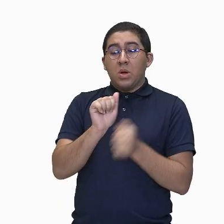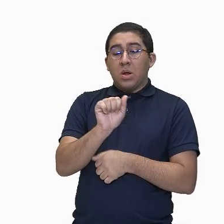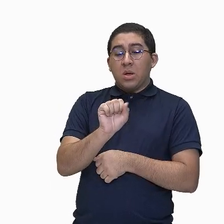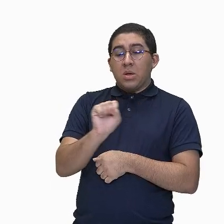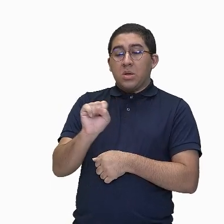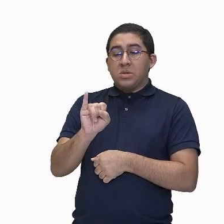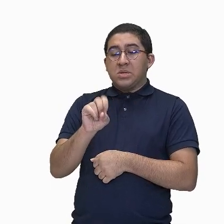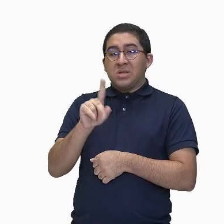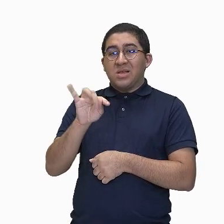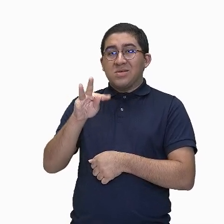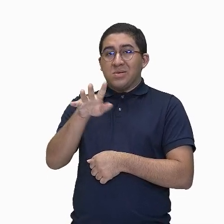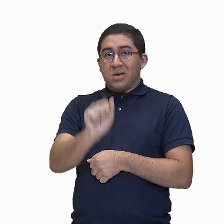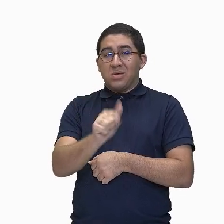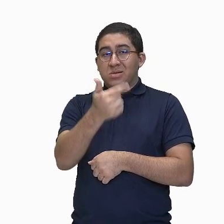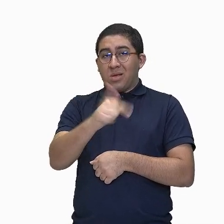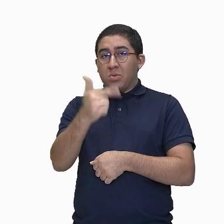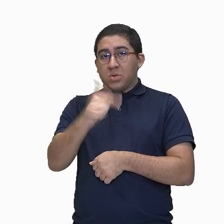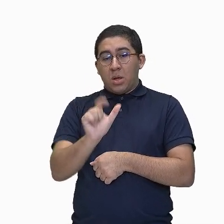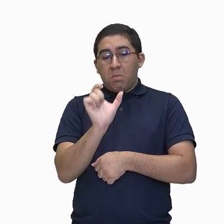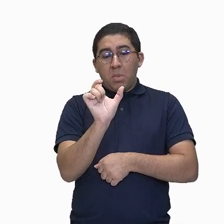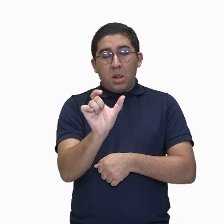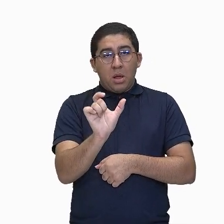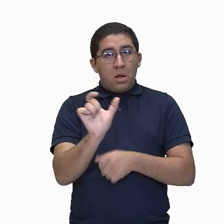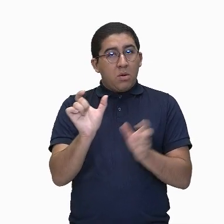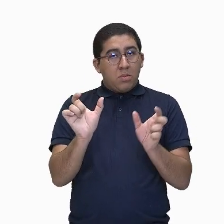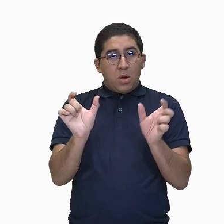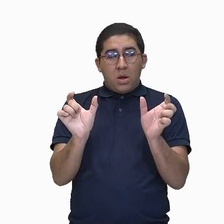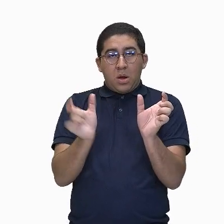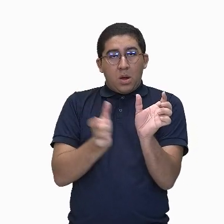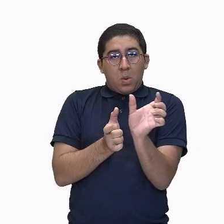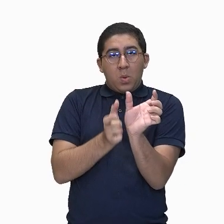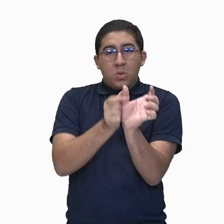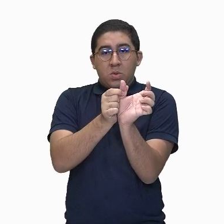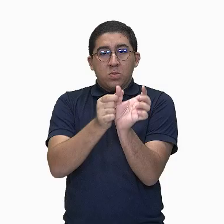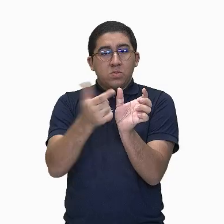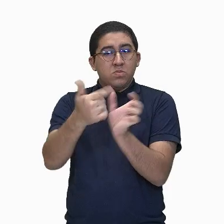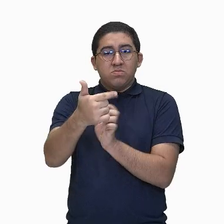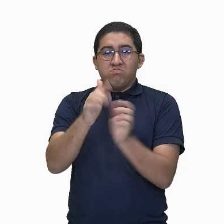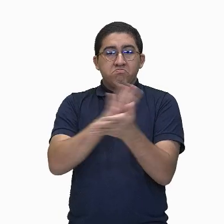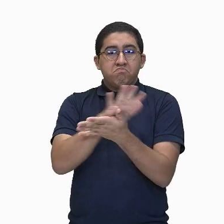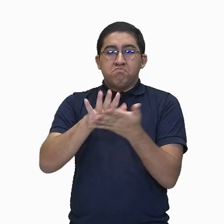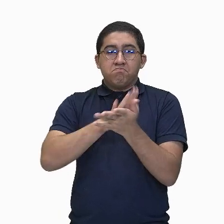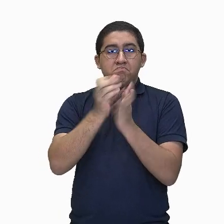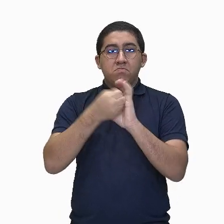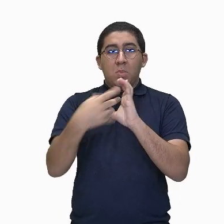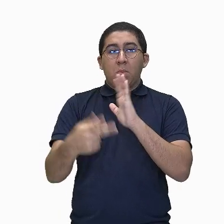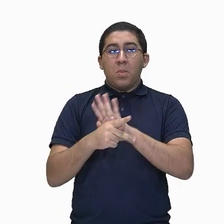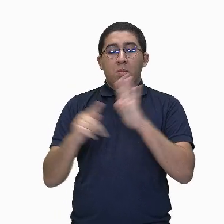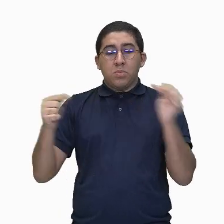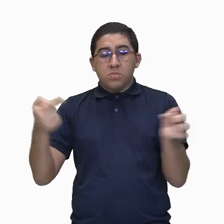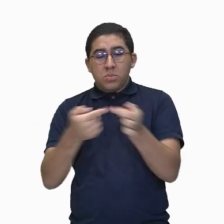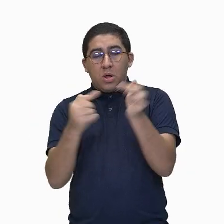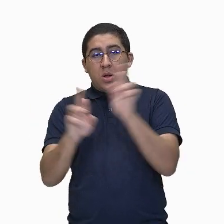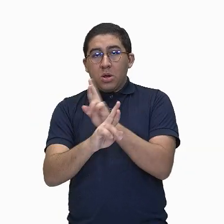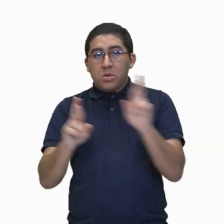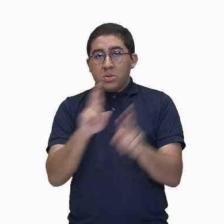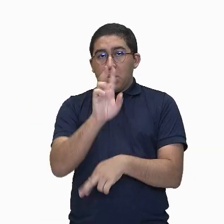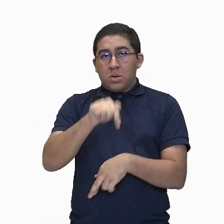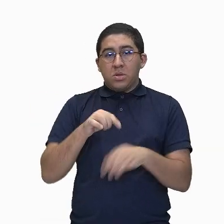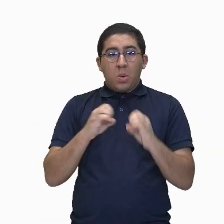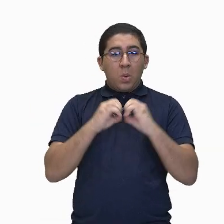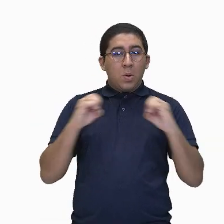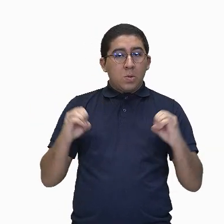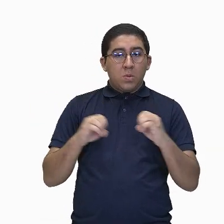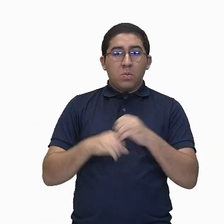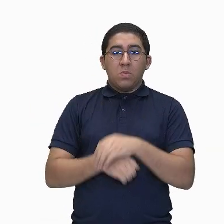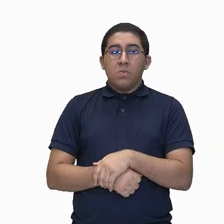há a presença da conjunção, ou seja, não vai estar sendo caracterizada como uma oração